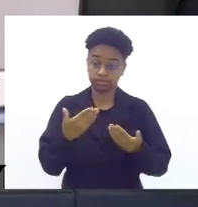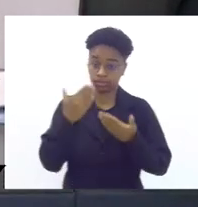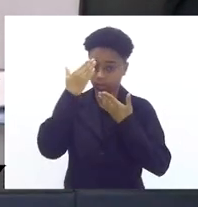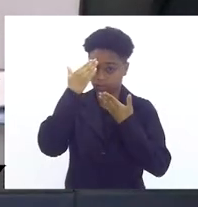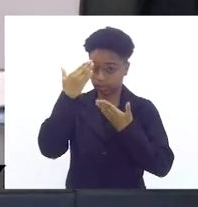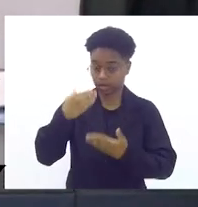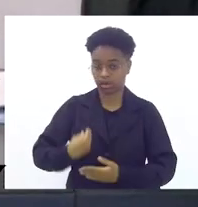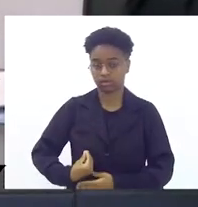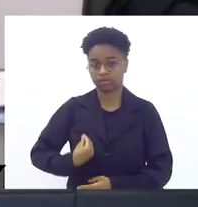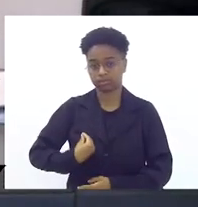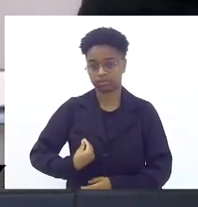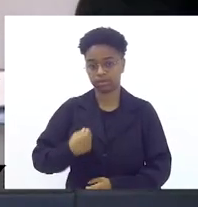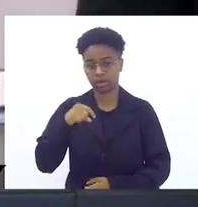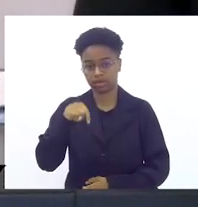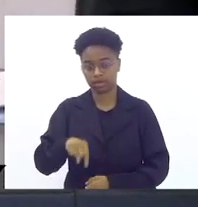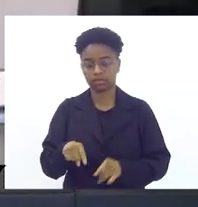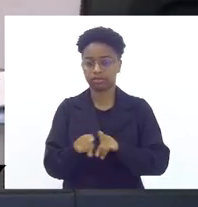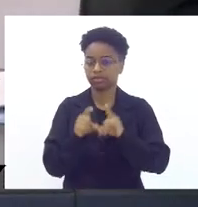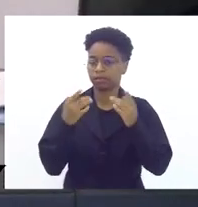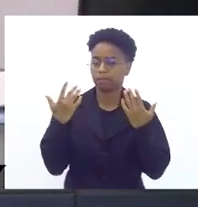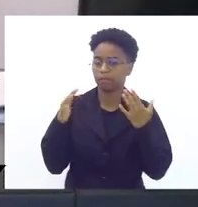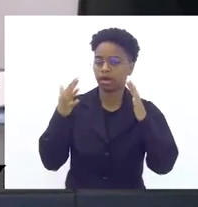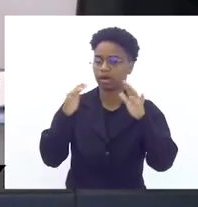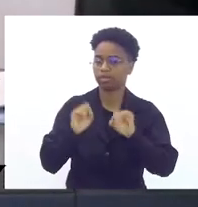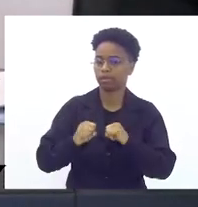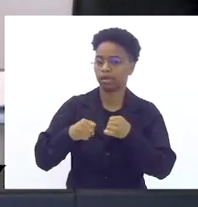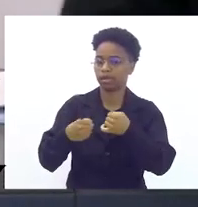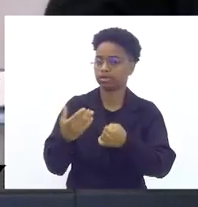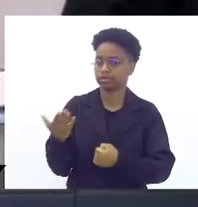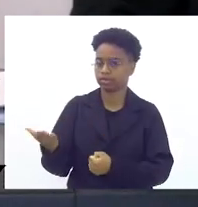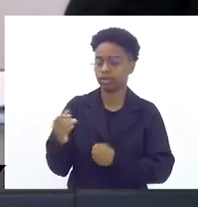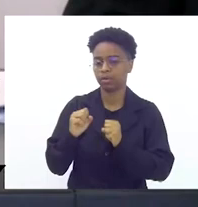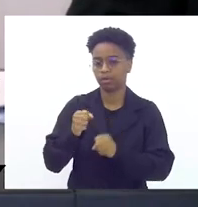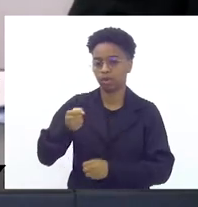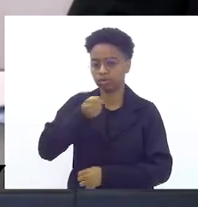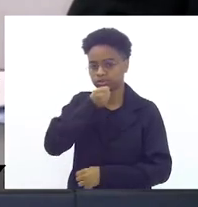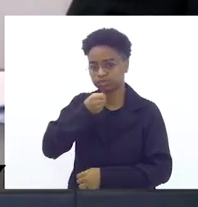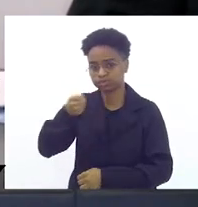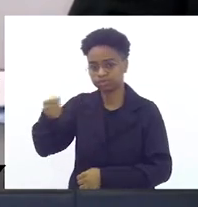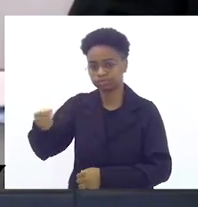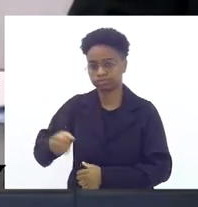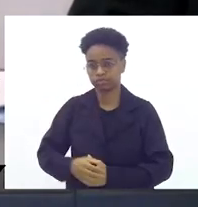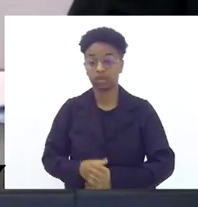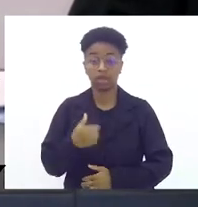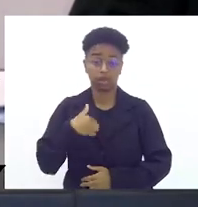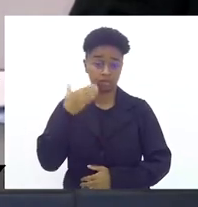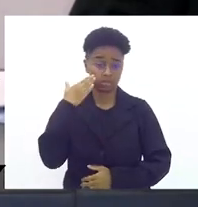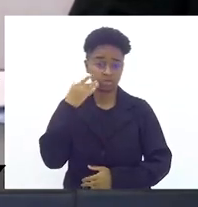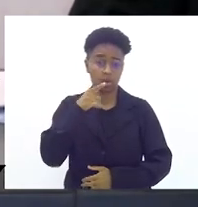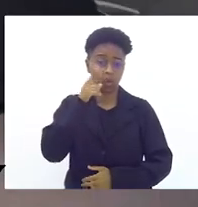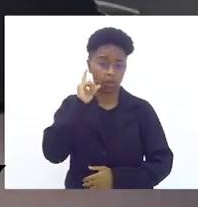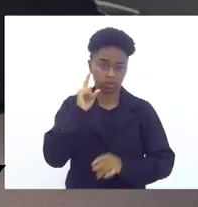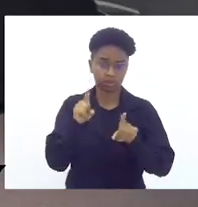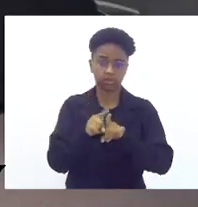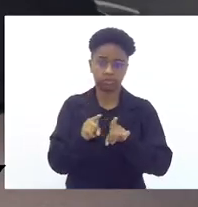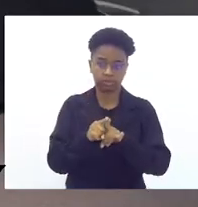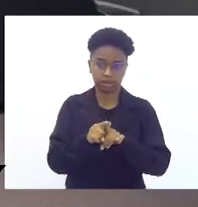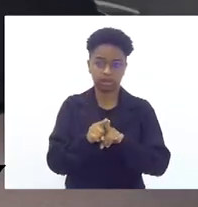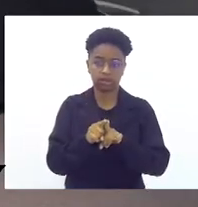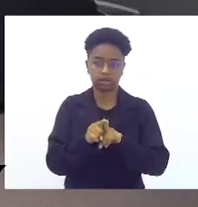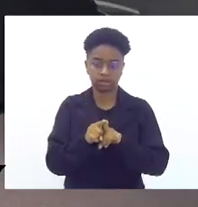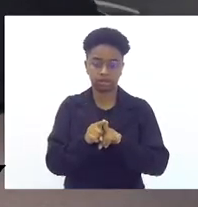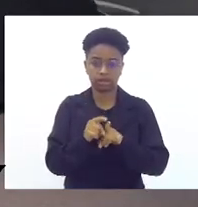pela sua presença Parabéns pelo seu esforço a palavra é você que teve ontem também Na audiência